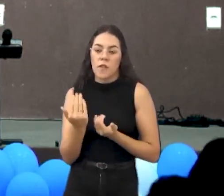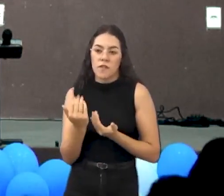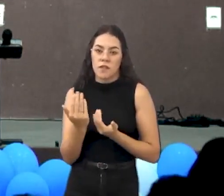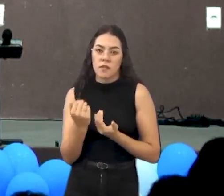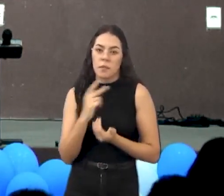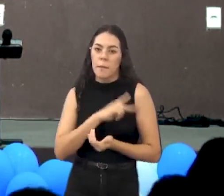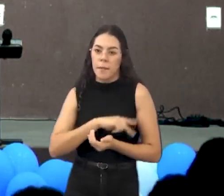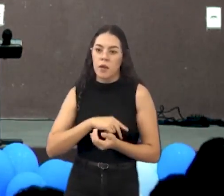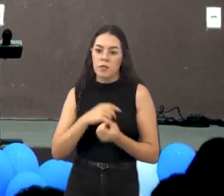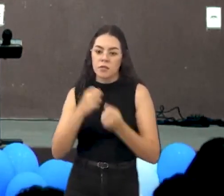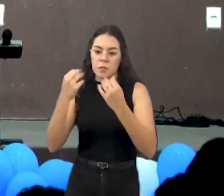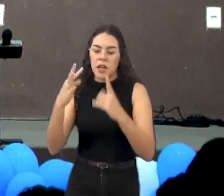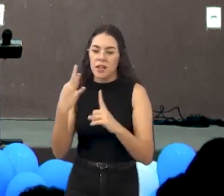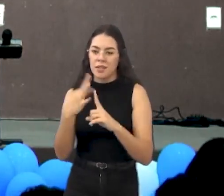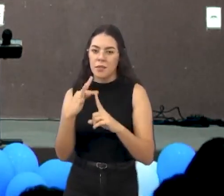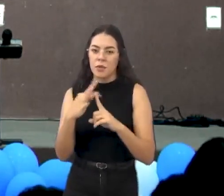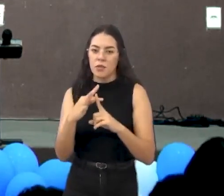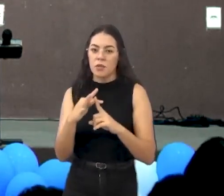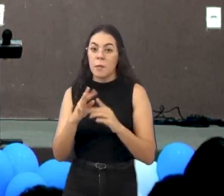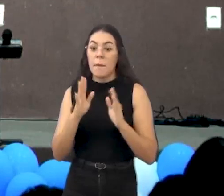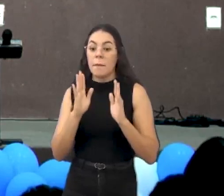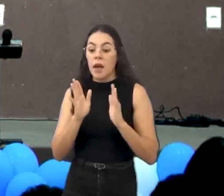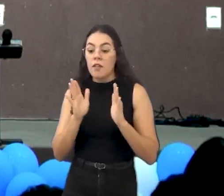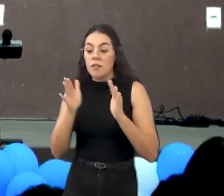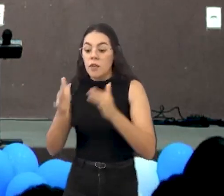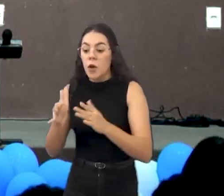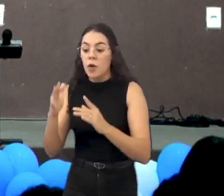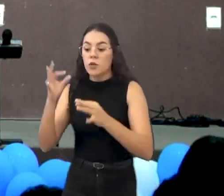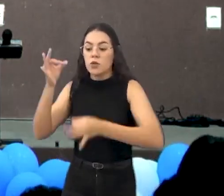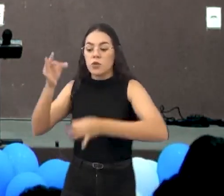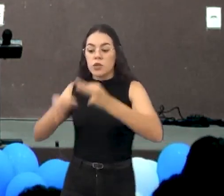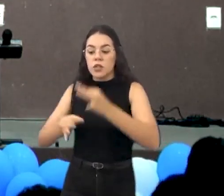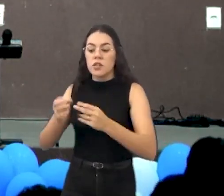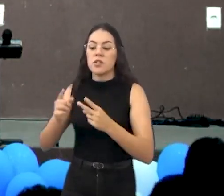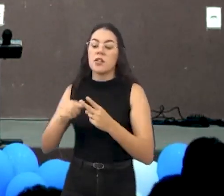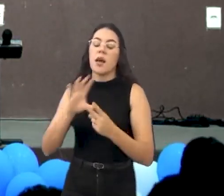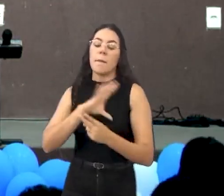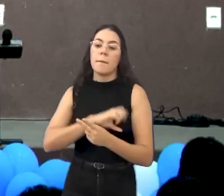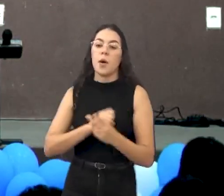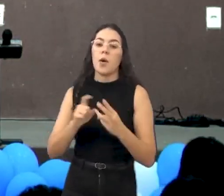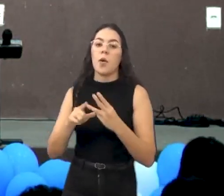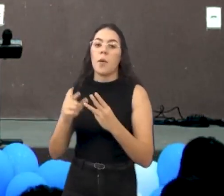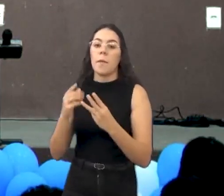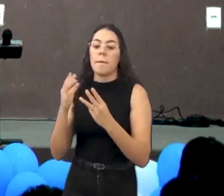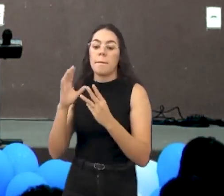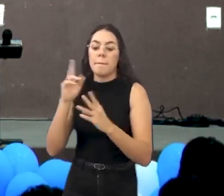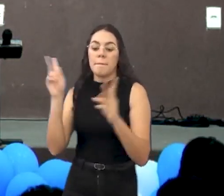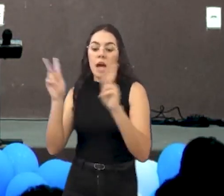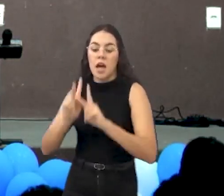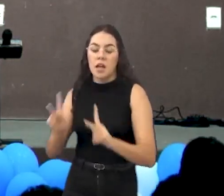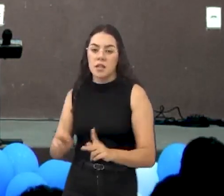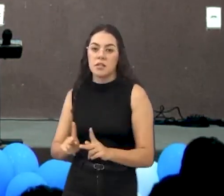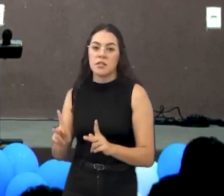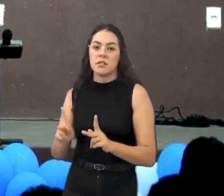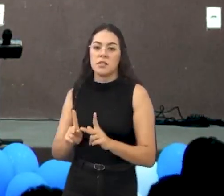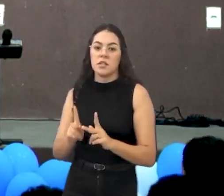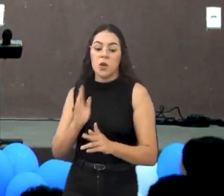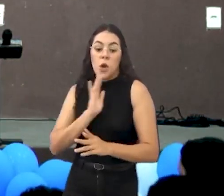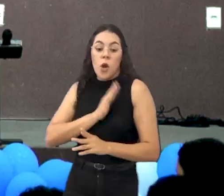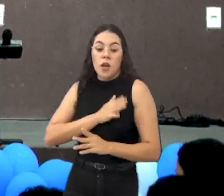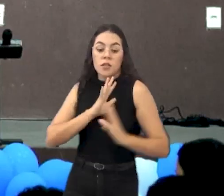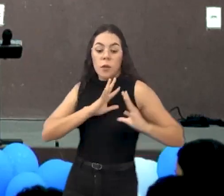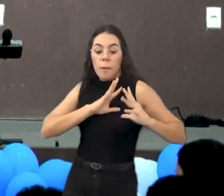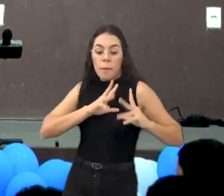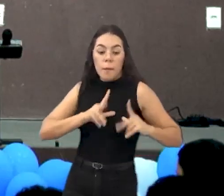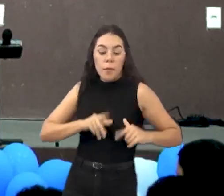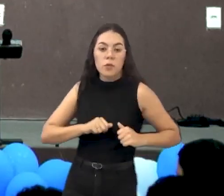Paulo dizendo a Timóteo, segue a justiça, a fé, o amor e a paz com os que com o coração puro